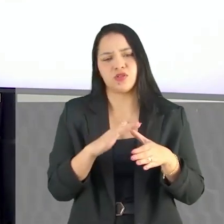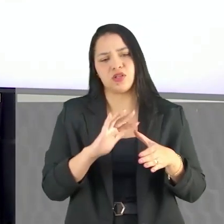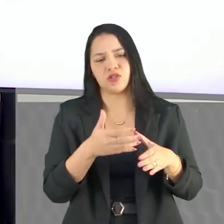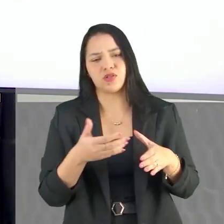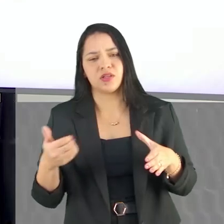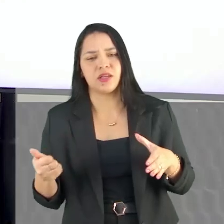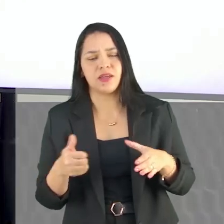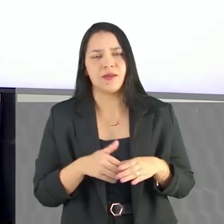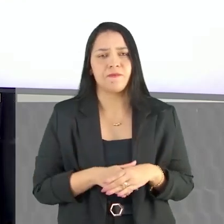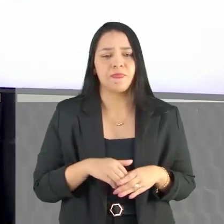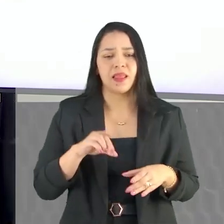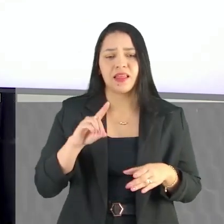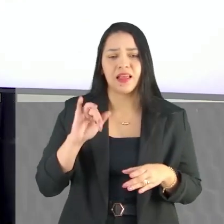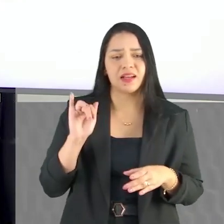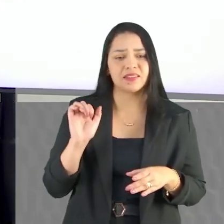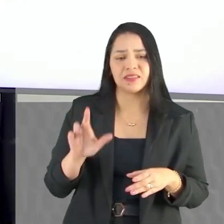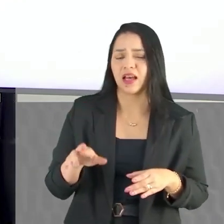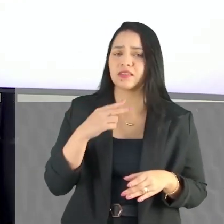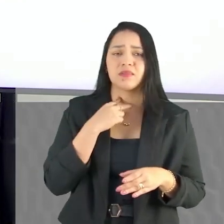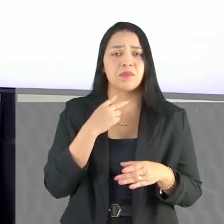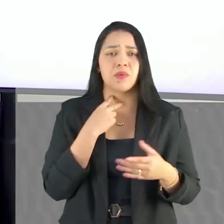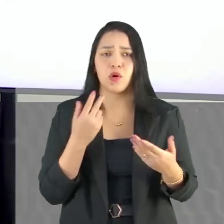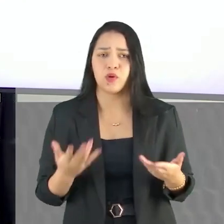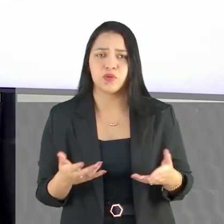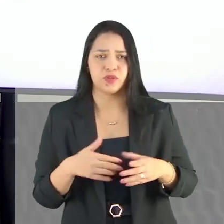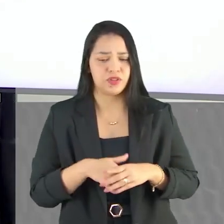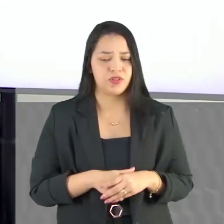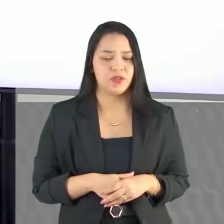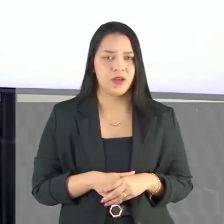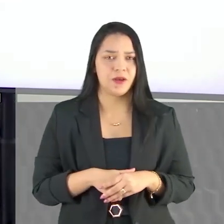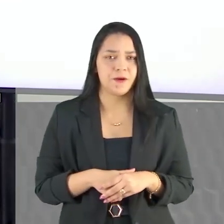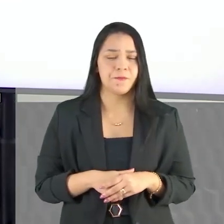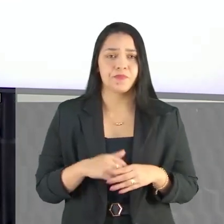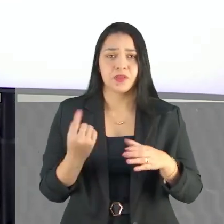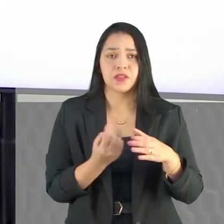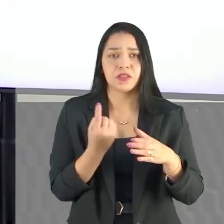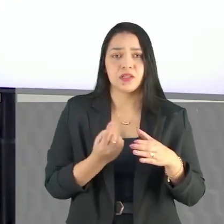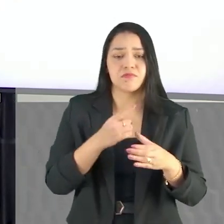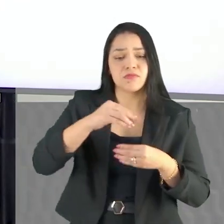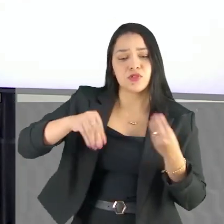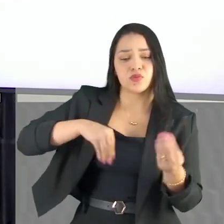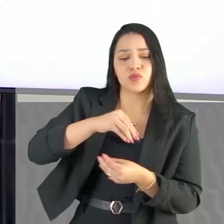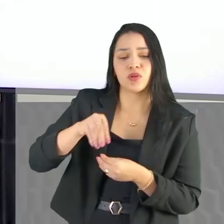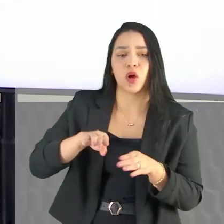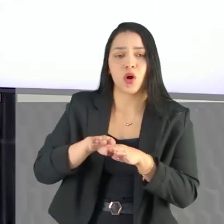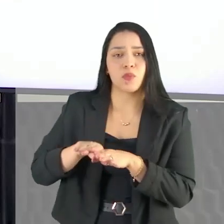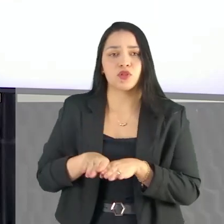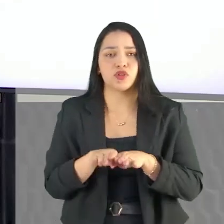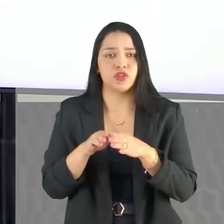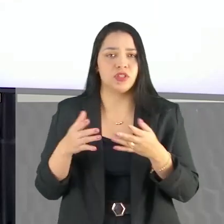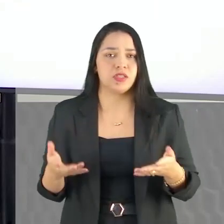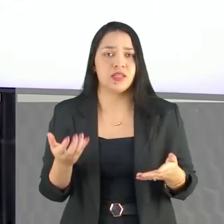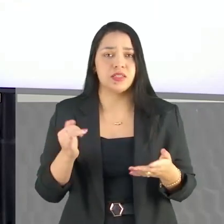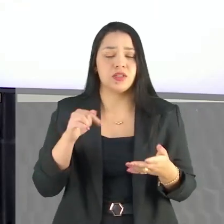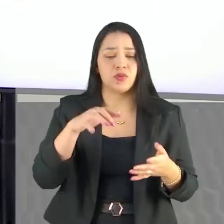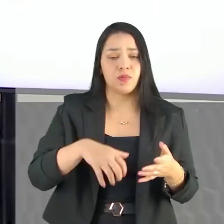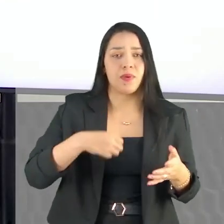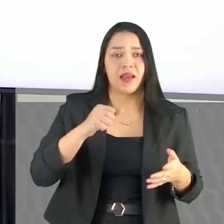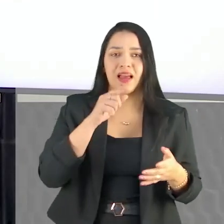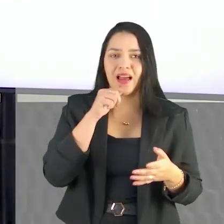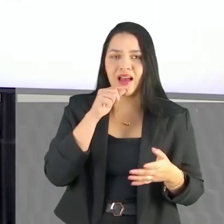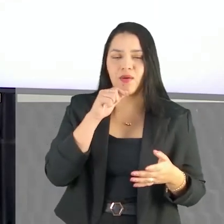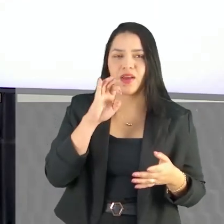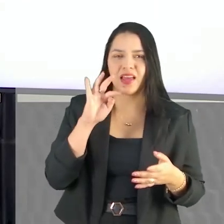tirei. Decantar também não dá. Não se decanta a mistura homogênea. Se tu pegar água e